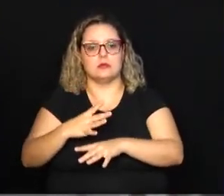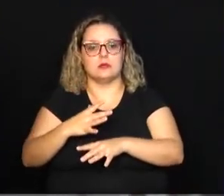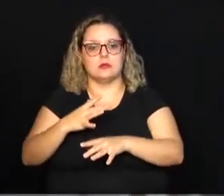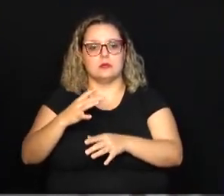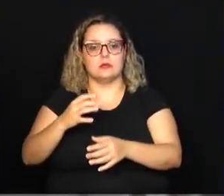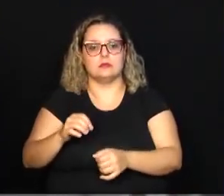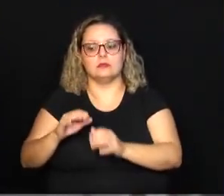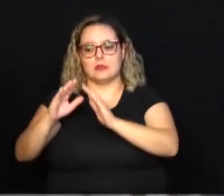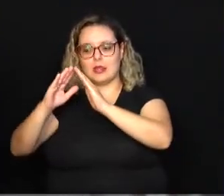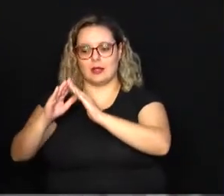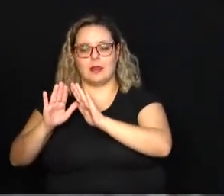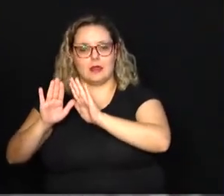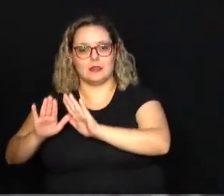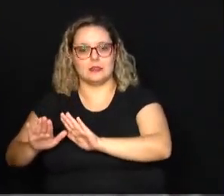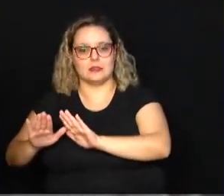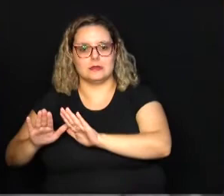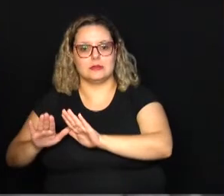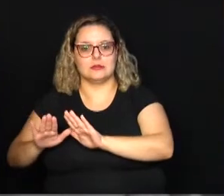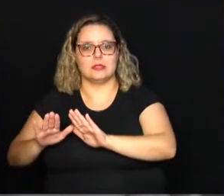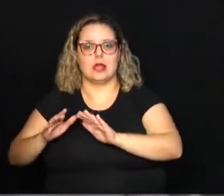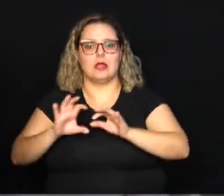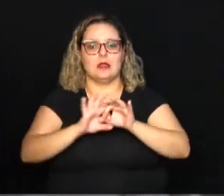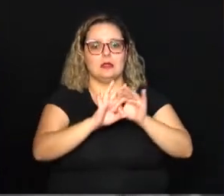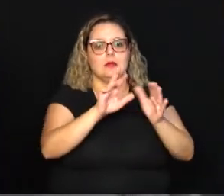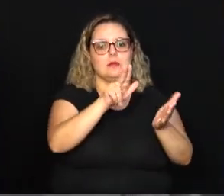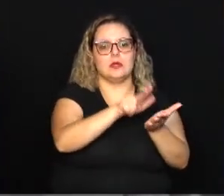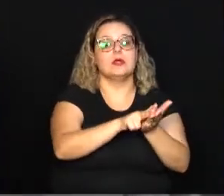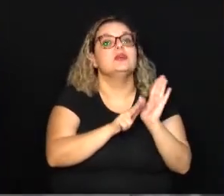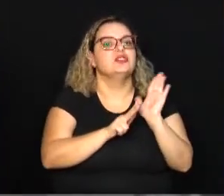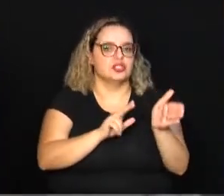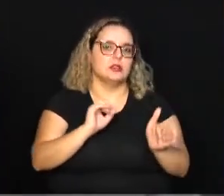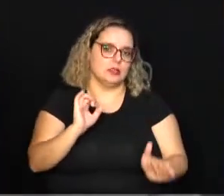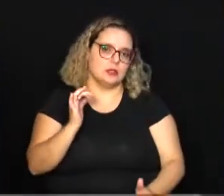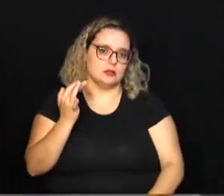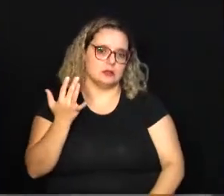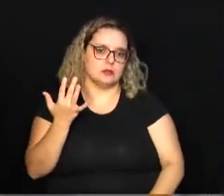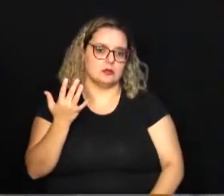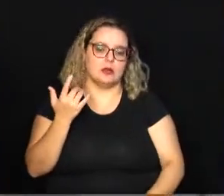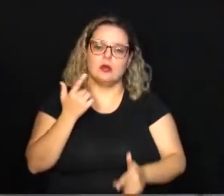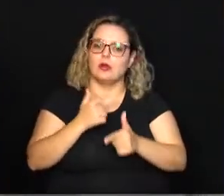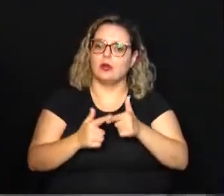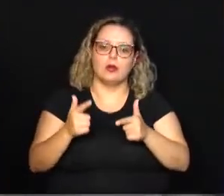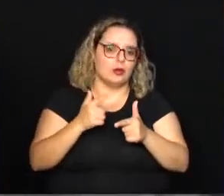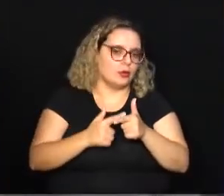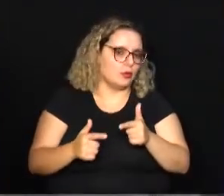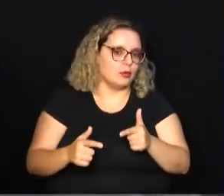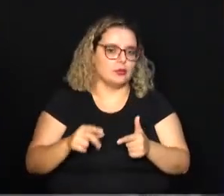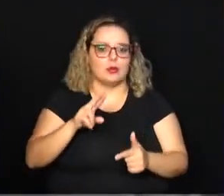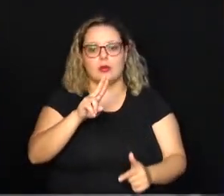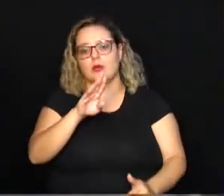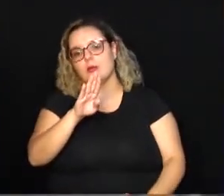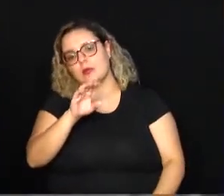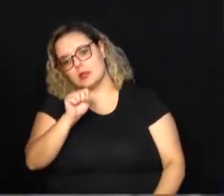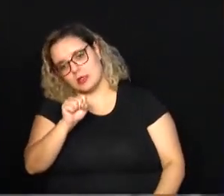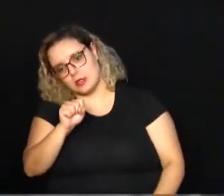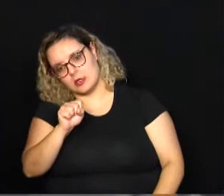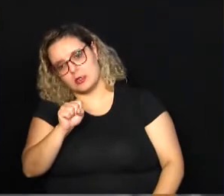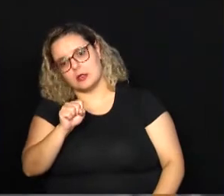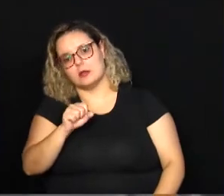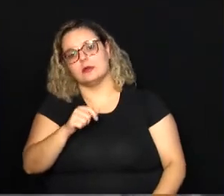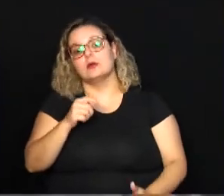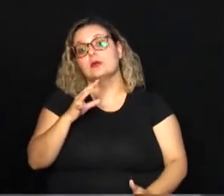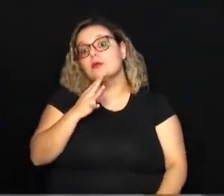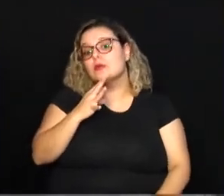Covid. Sim. Isso já está sendo feito. Agora, os problemas crônicos das UBS, tudo isso a gente conhece,